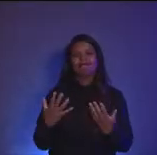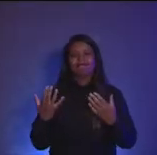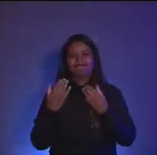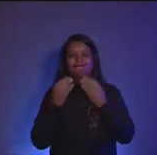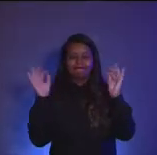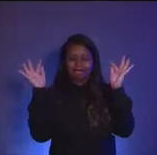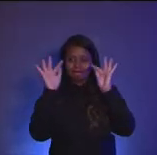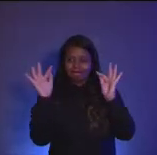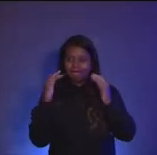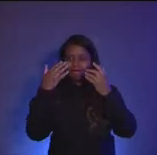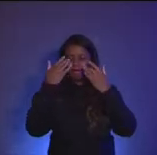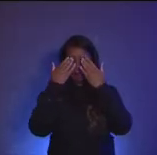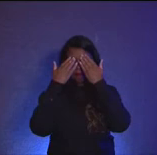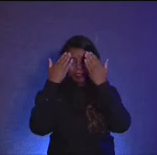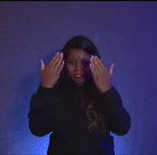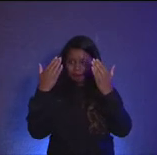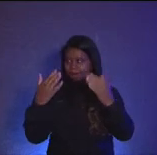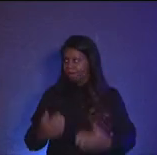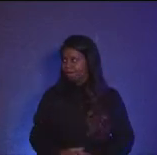Obrigada.